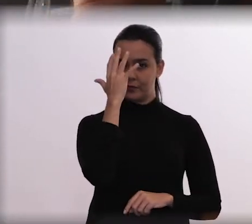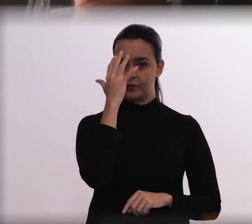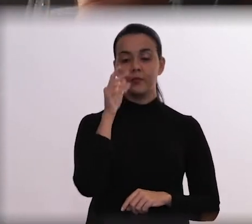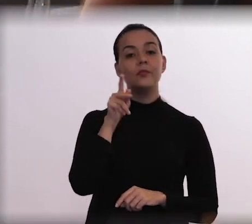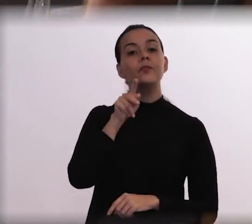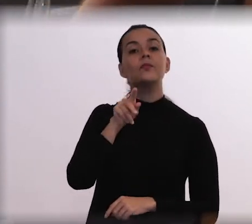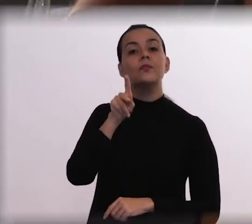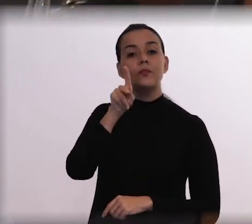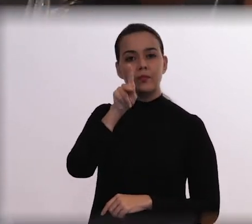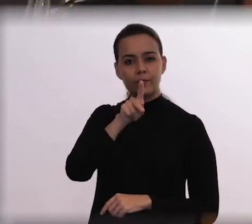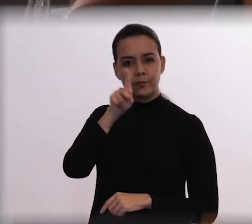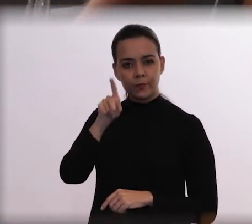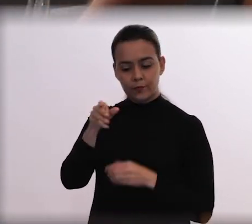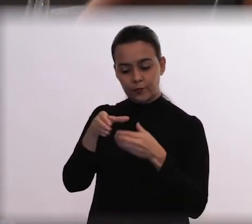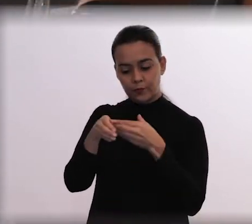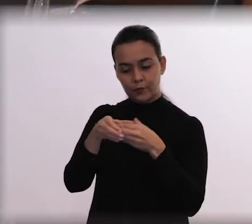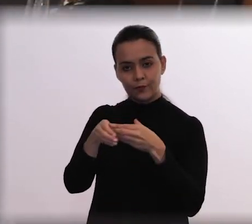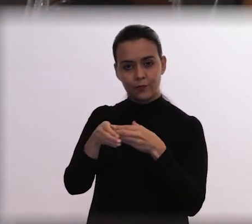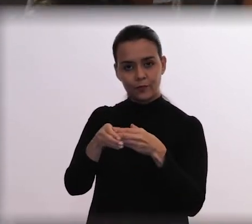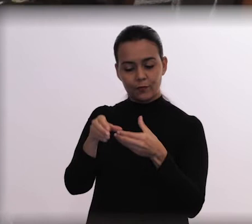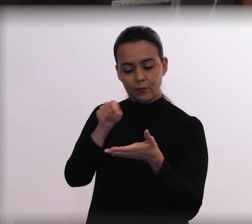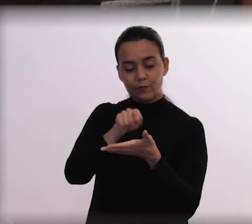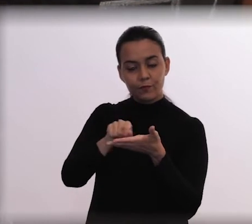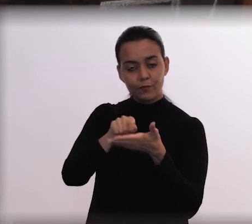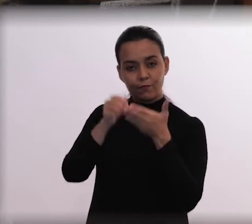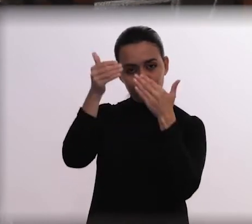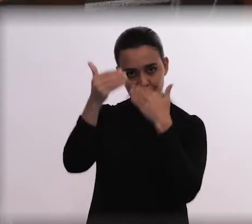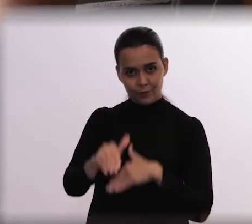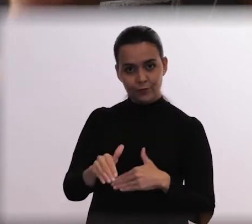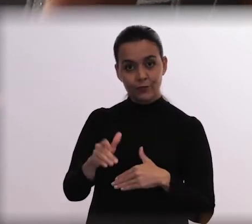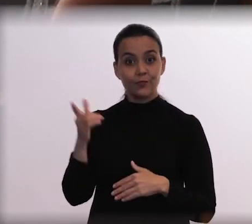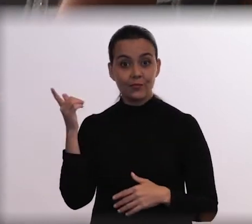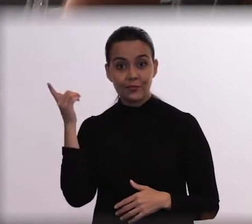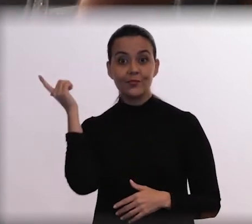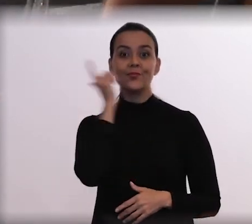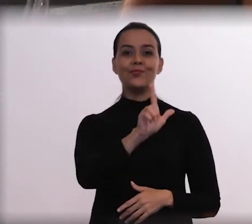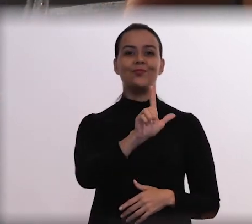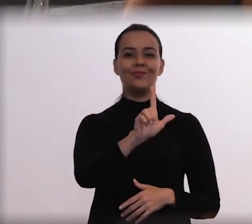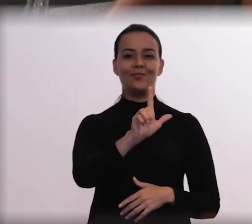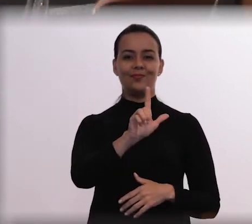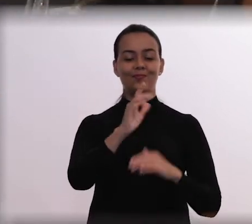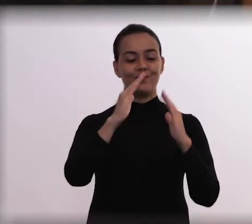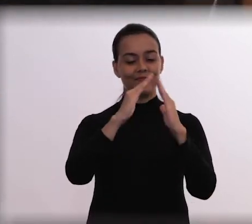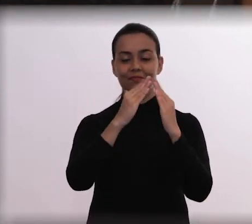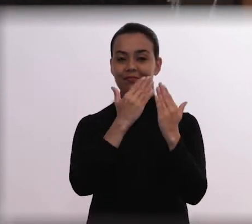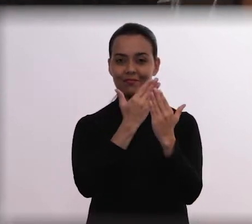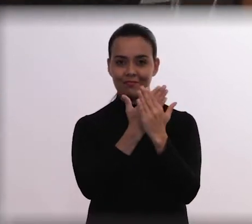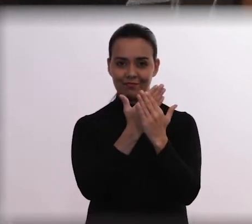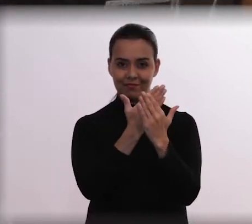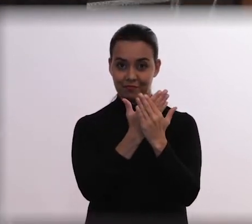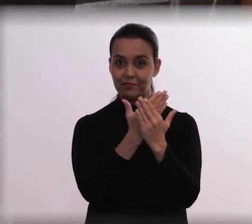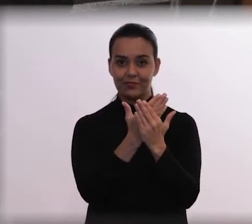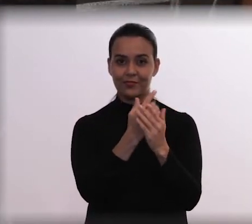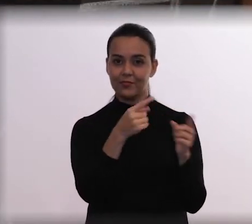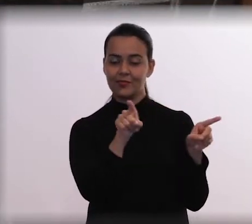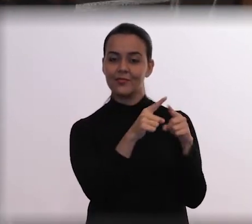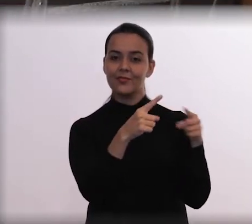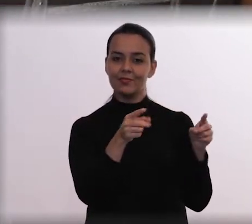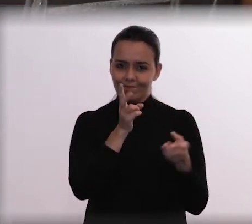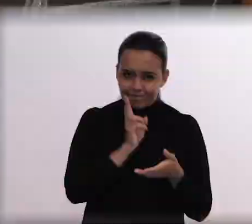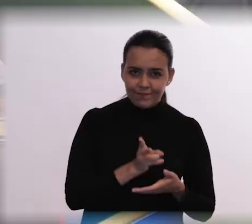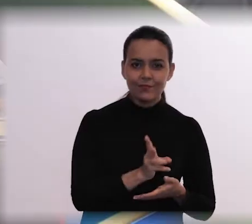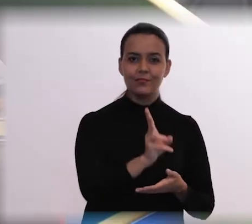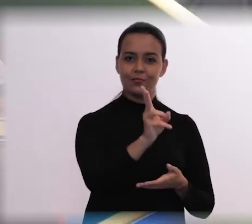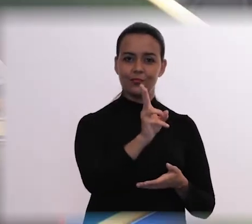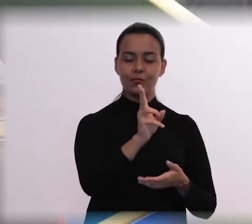para professor do Conservatório Dramático Musical e ele se torna professor catedrático do conservatório. E